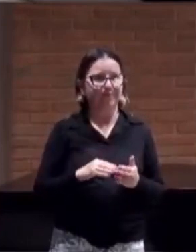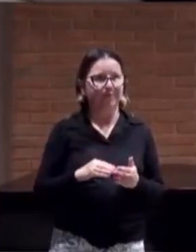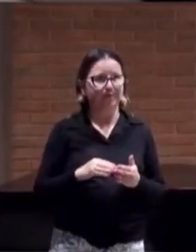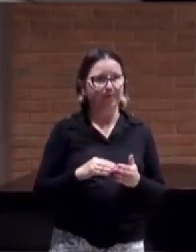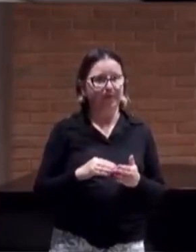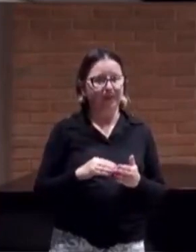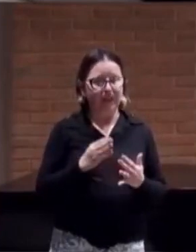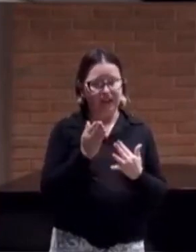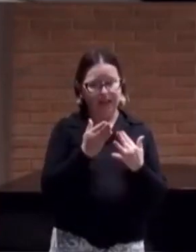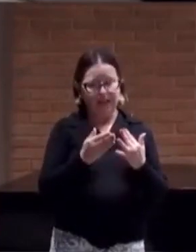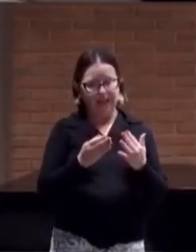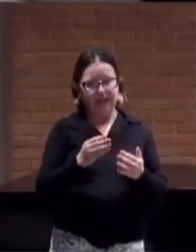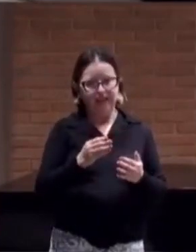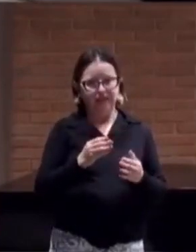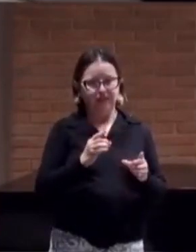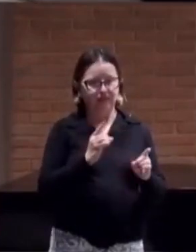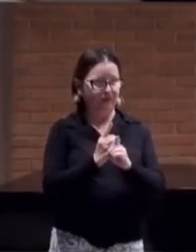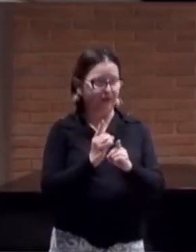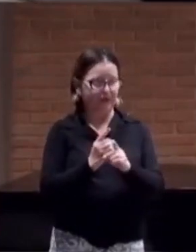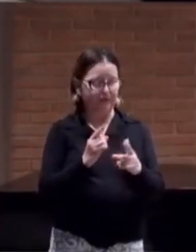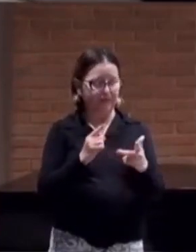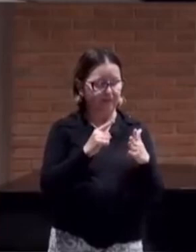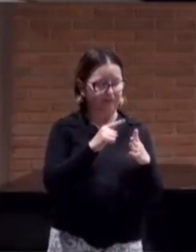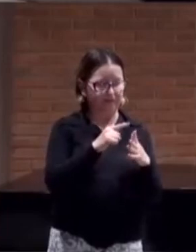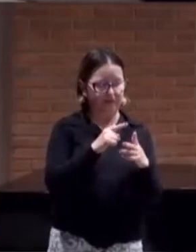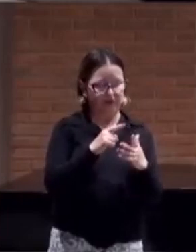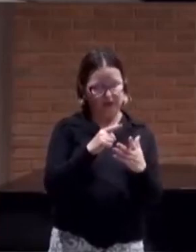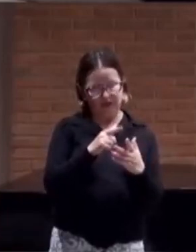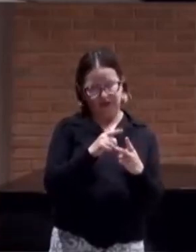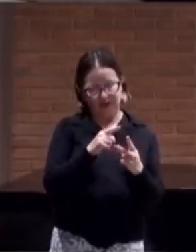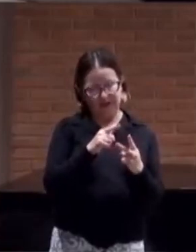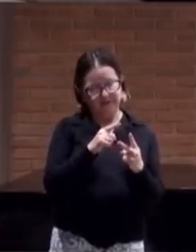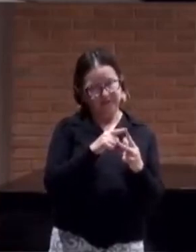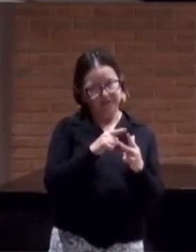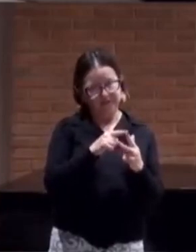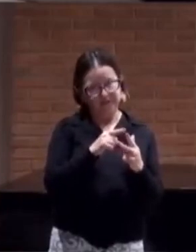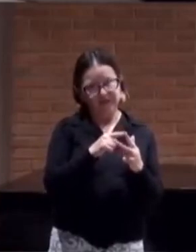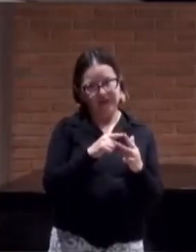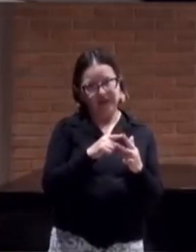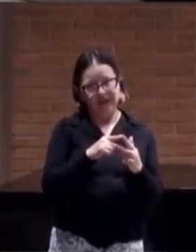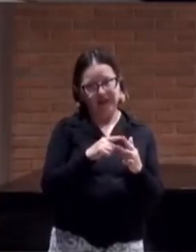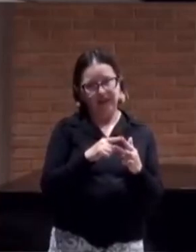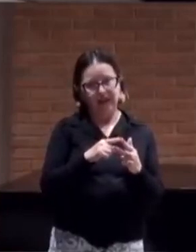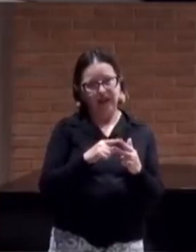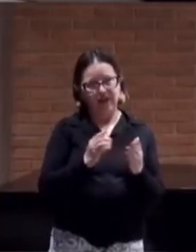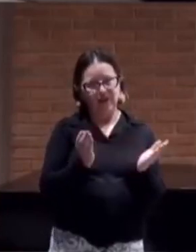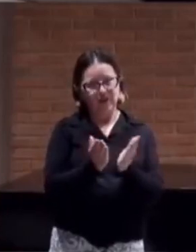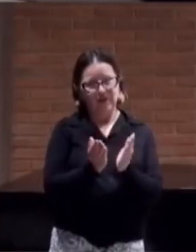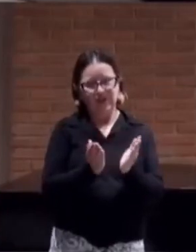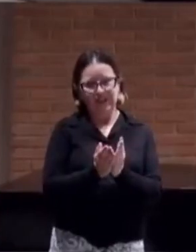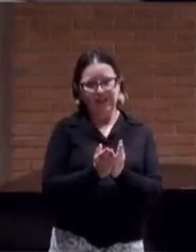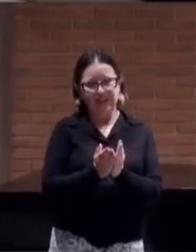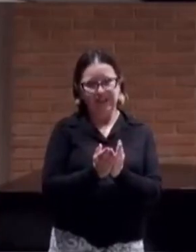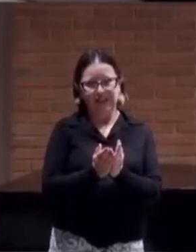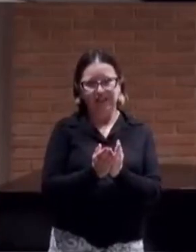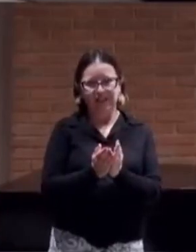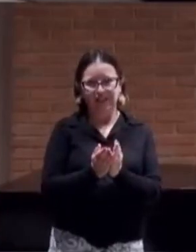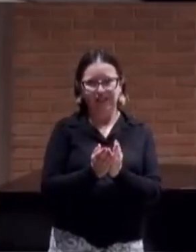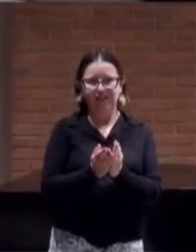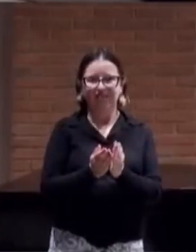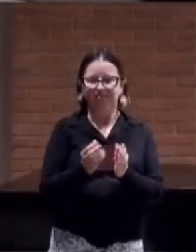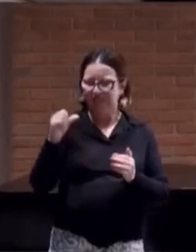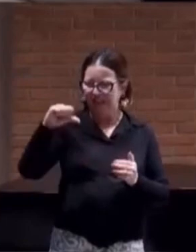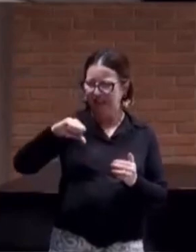os discípulos. A segunda é a negação dos crentes. Os crentes podem negar a sua fé,